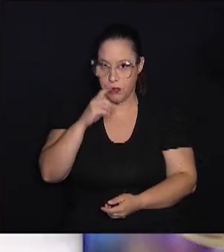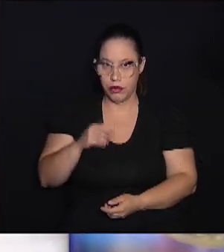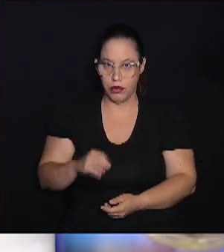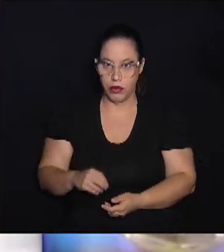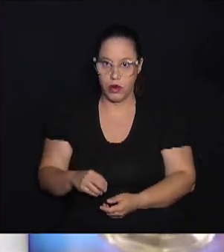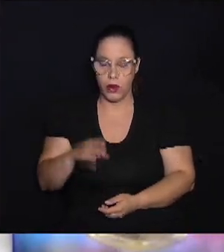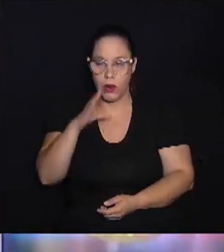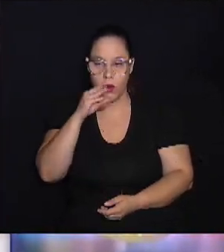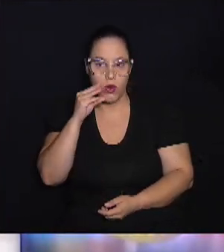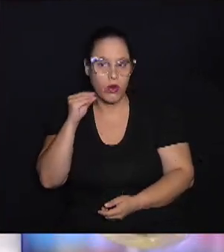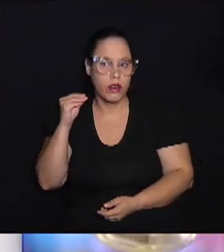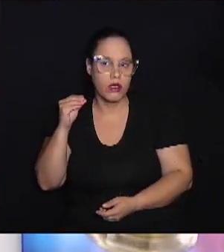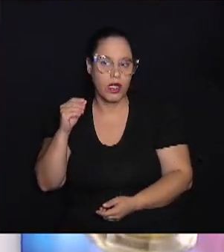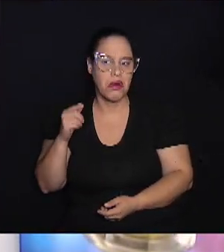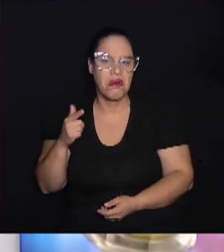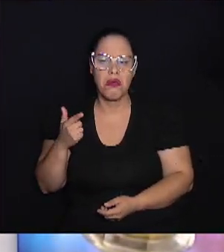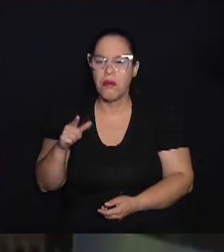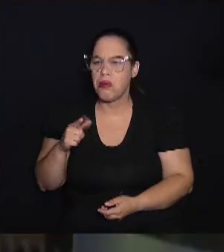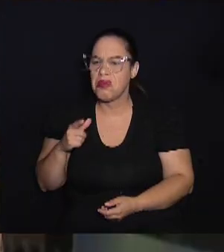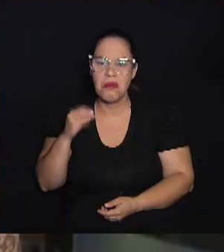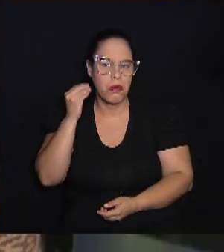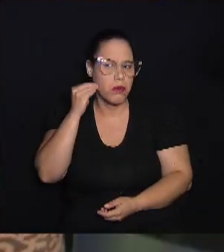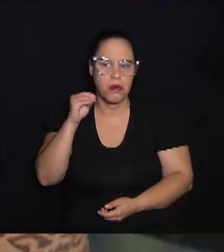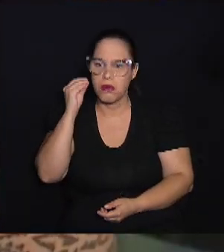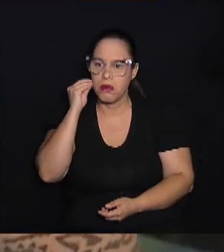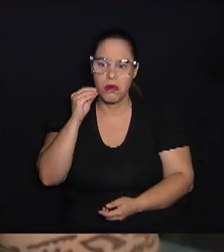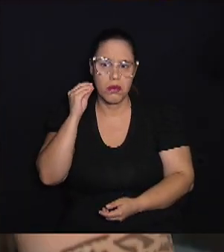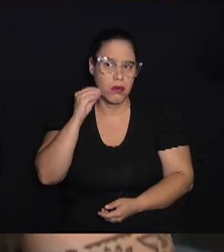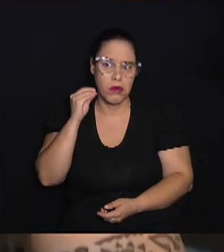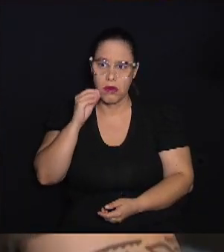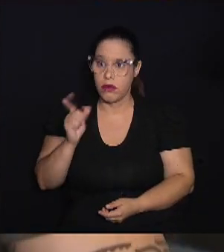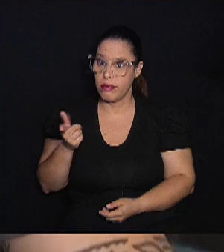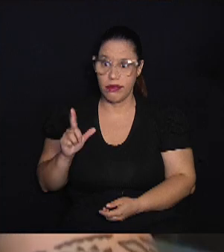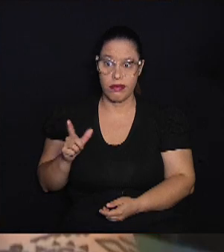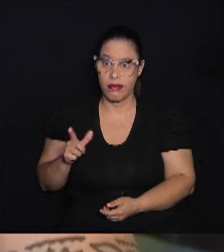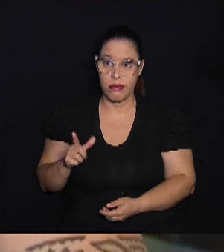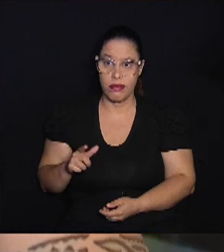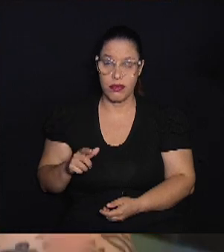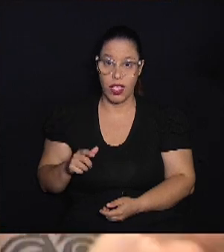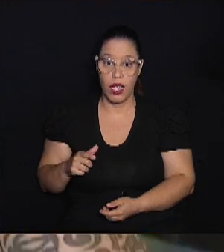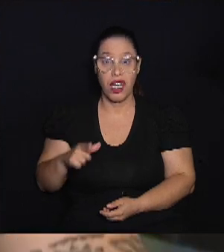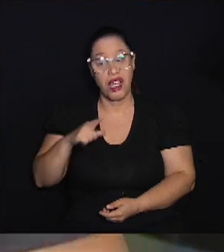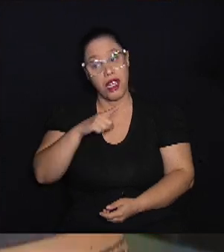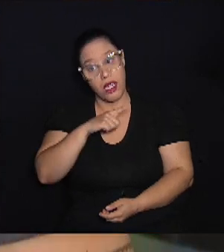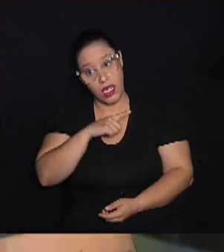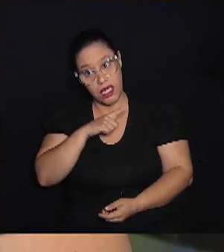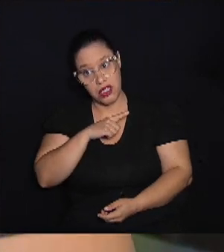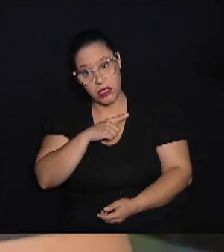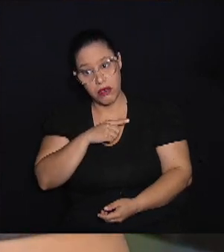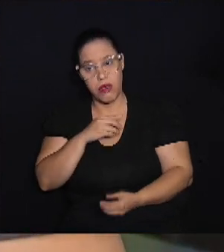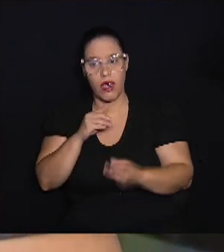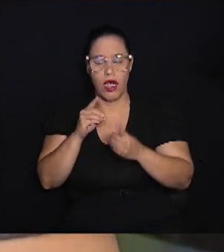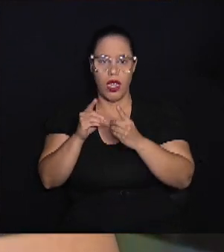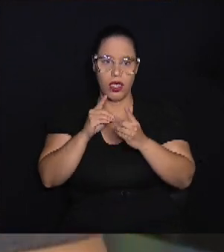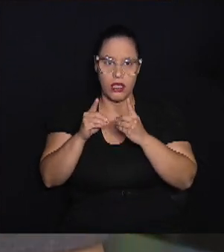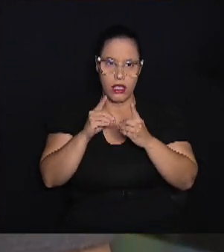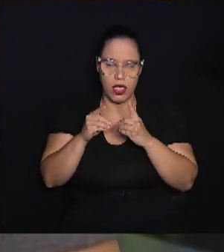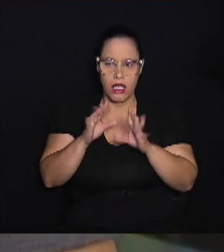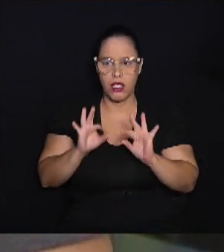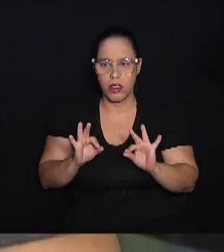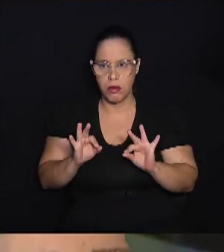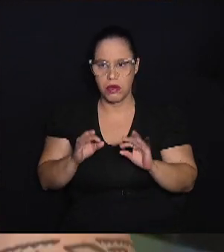não precisa ter experiência. Não é necessário experiência, né? Se tiver experiência na parte de atendimento, parte de garçom,